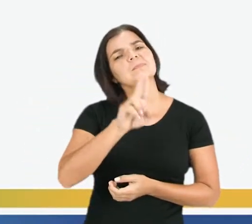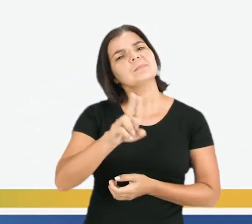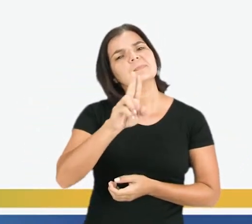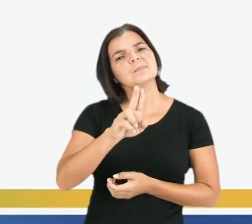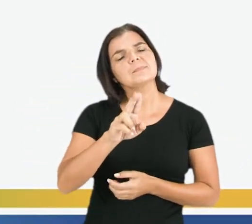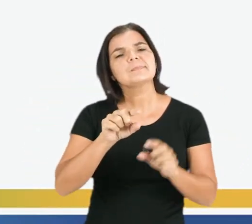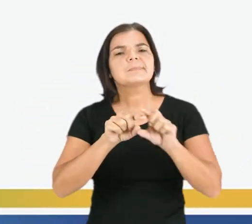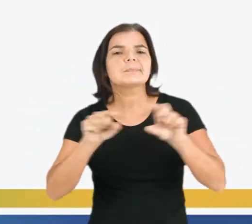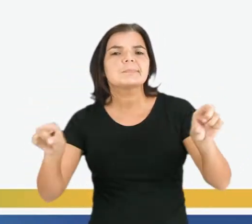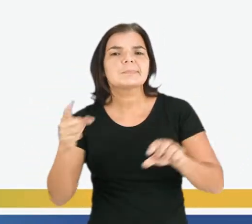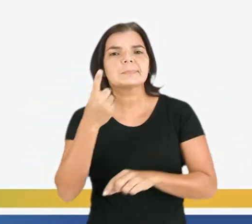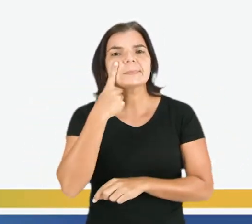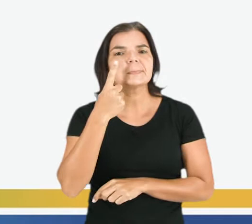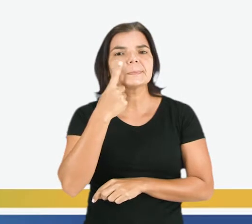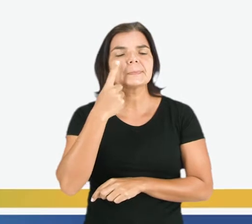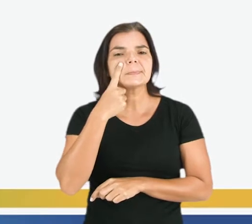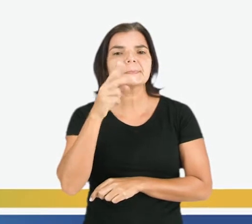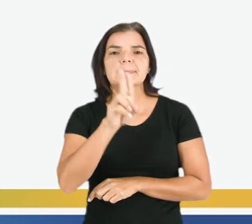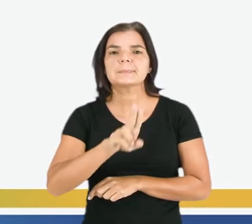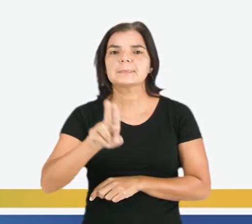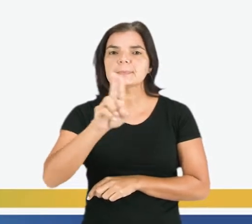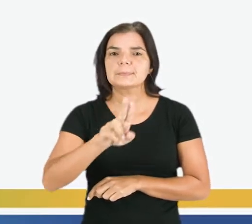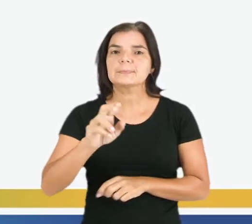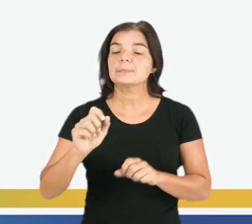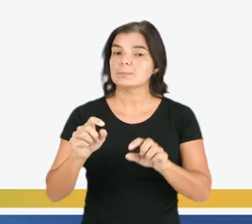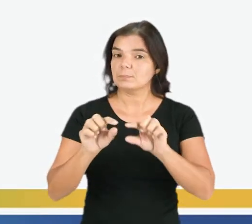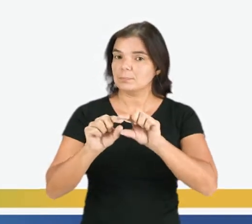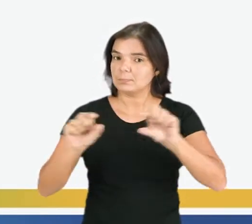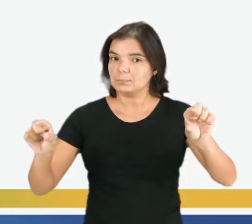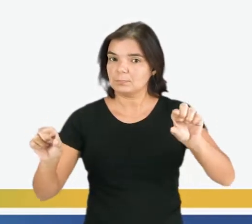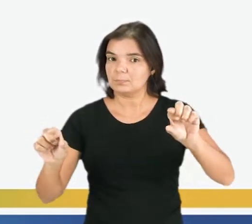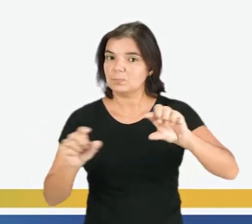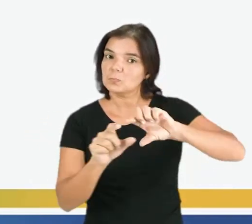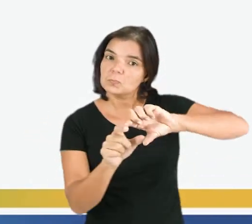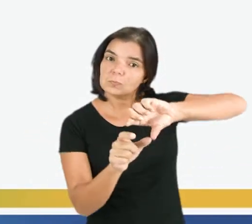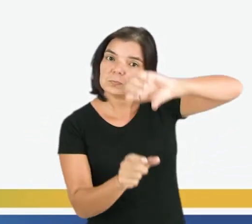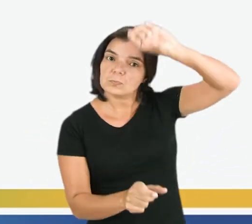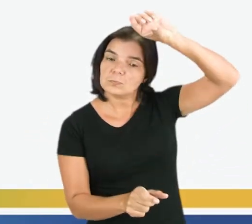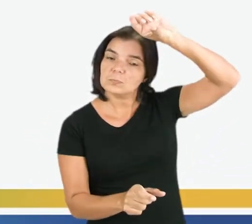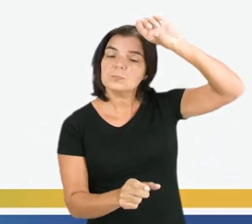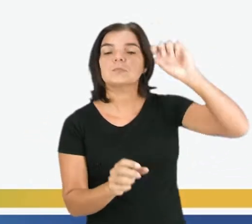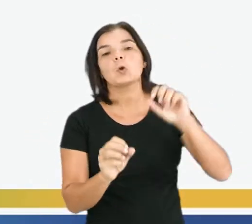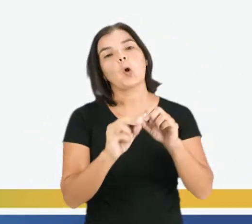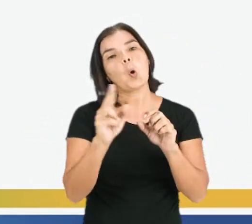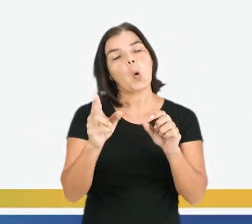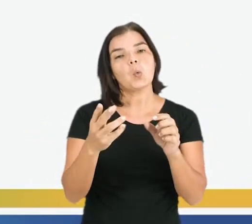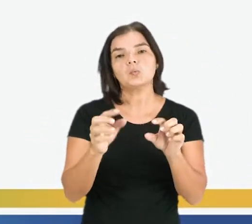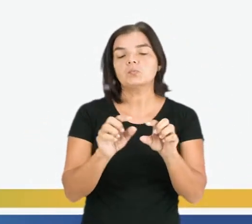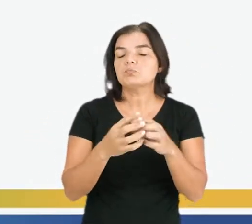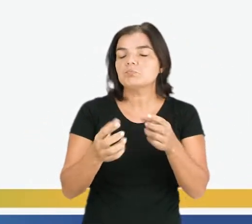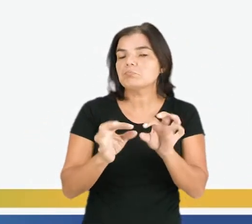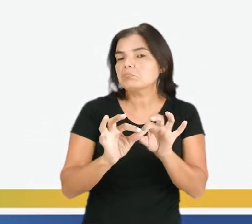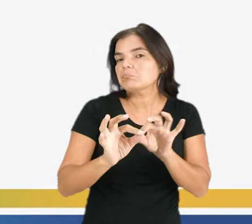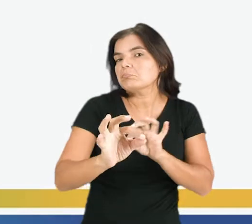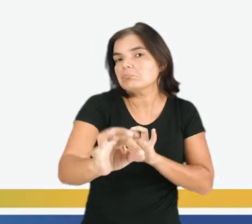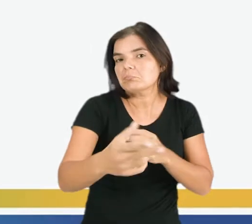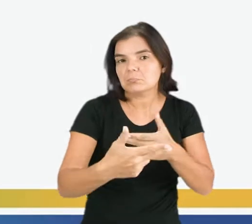medir? Observe aí na imagem de vocês. O que vocês usam para medir a altura, largura ou comprimento das